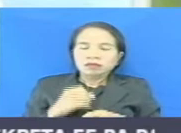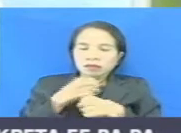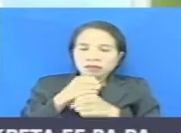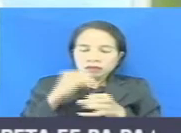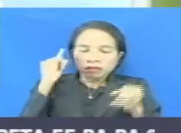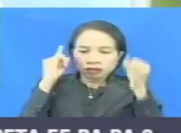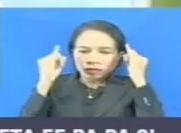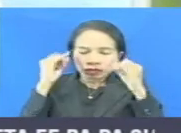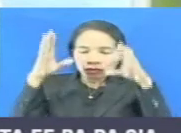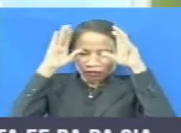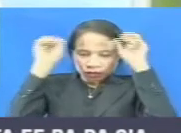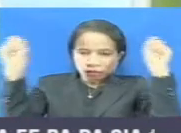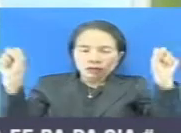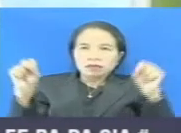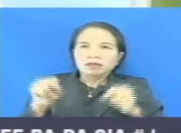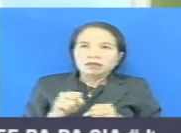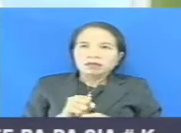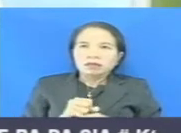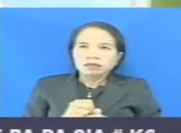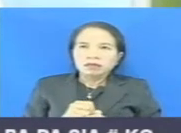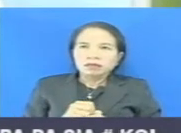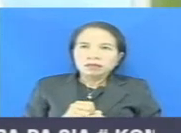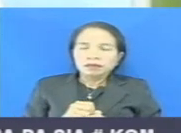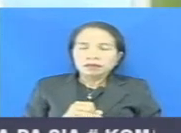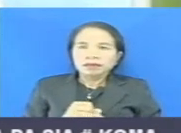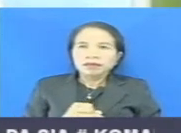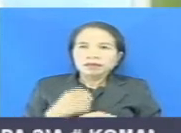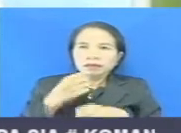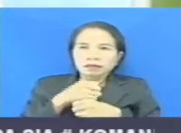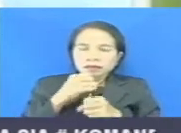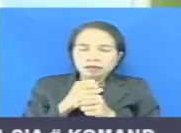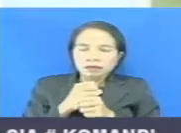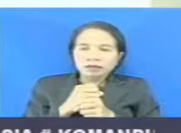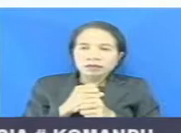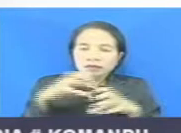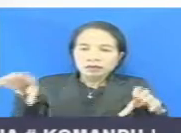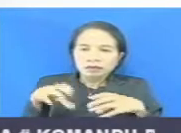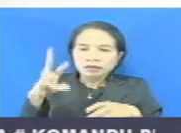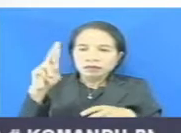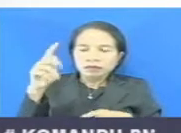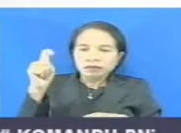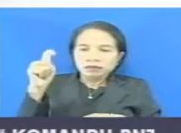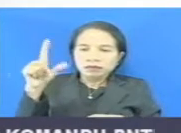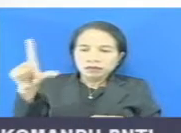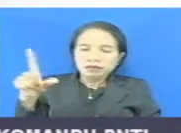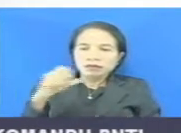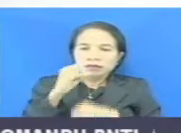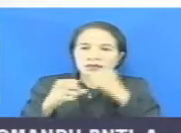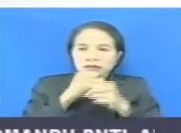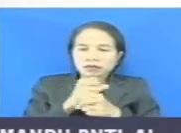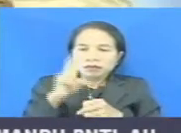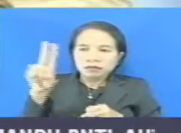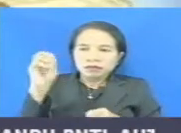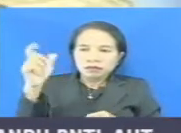entrevista ao presidente da LPU, Sr. Manuel Pinto, deve ser a avaliação do serviço RTTL durante Tinan